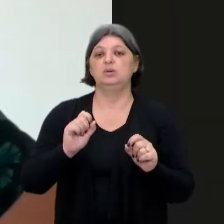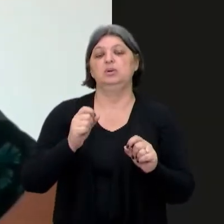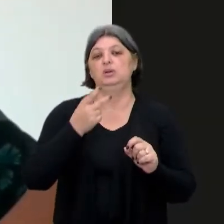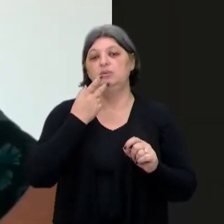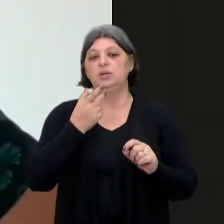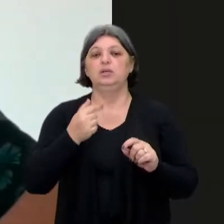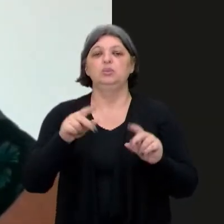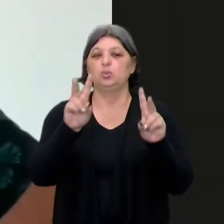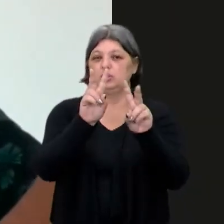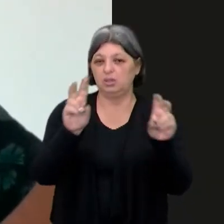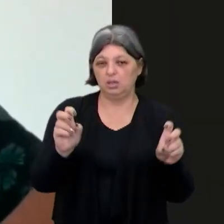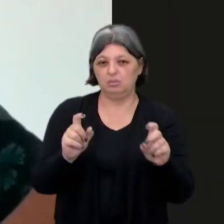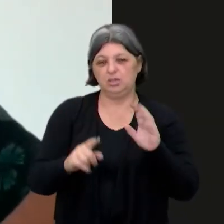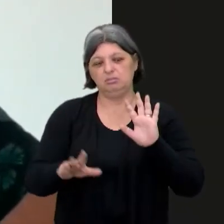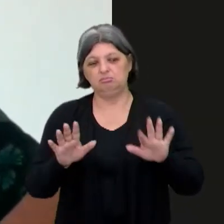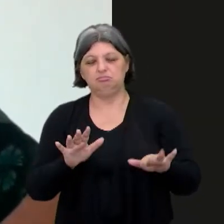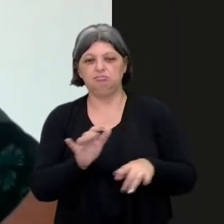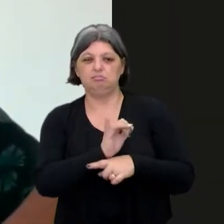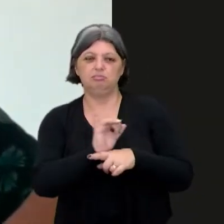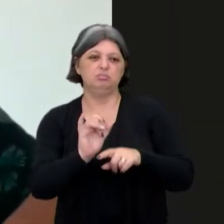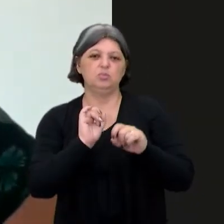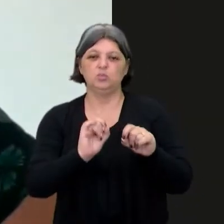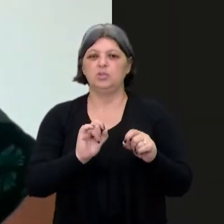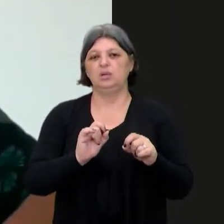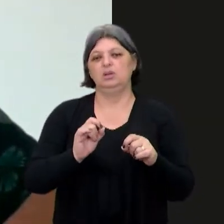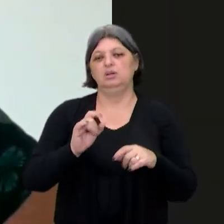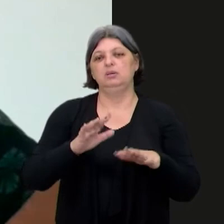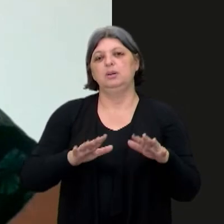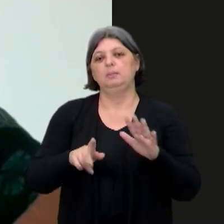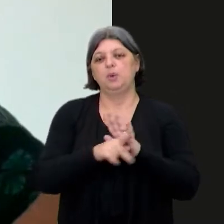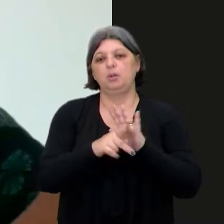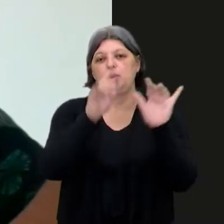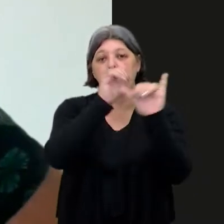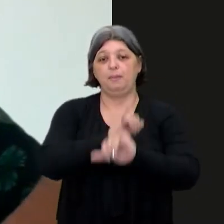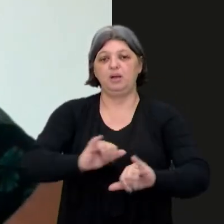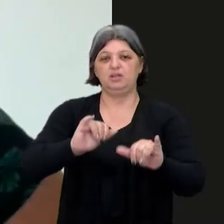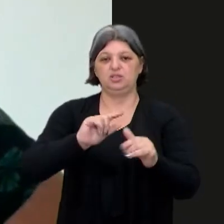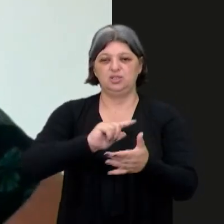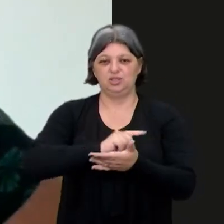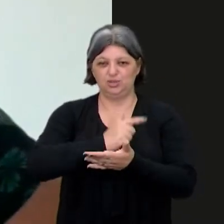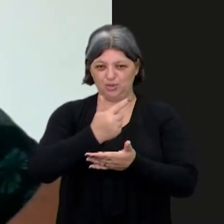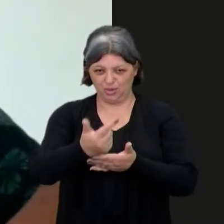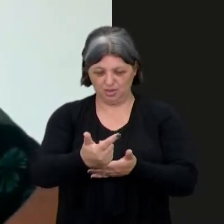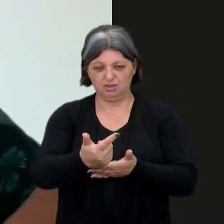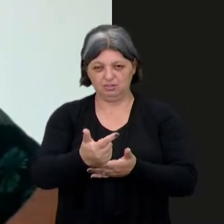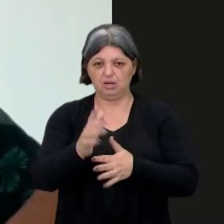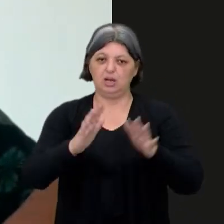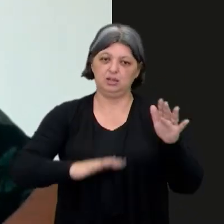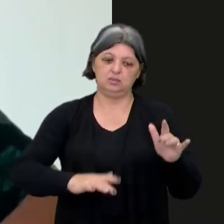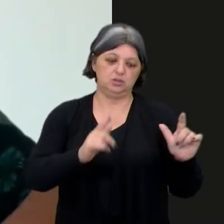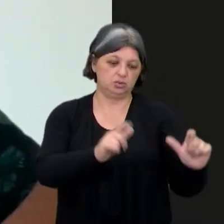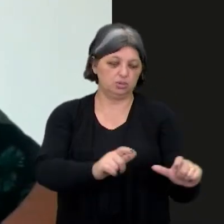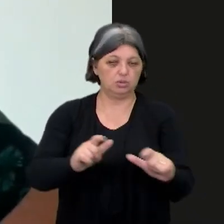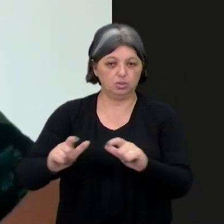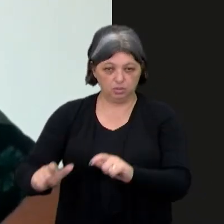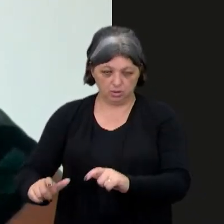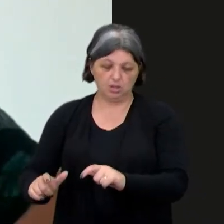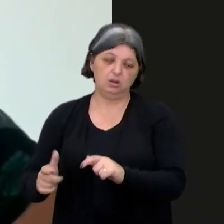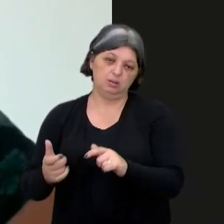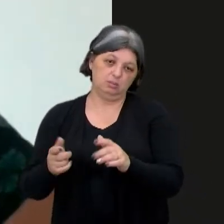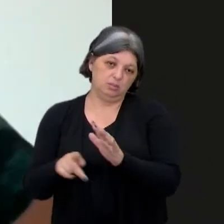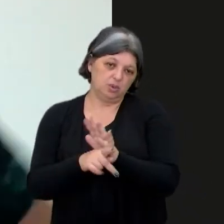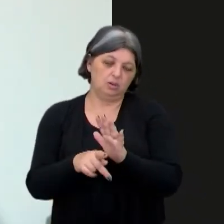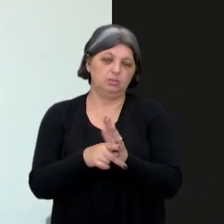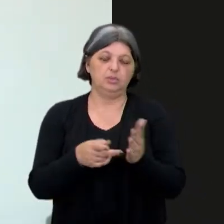uma espiada já mais ou menos o que vai ser a manchete do jornal também, porque eventualmente algumas questões locais, né, de onde o jornal é produzido,